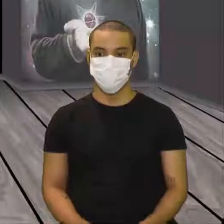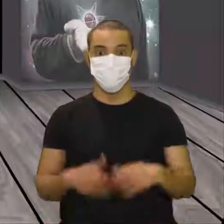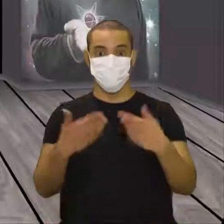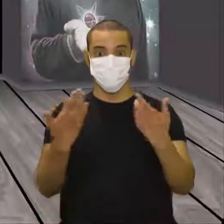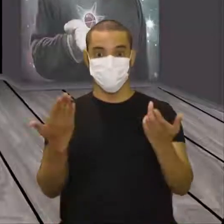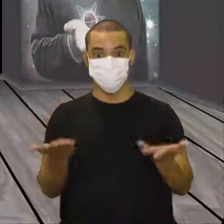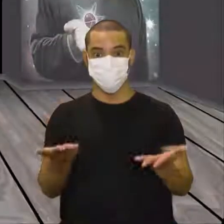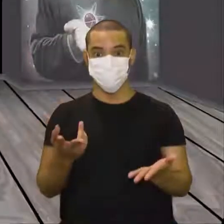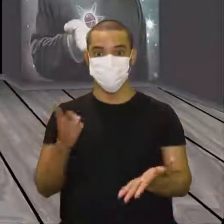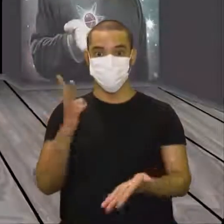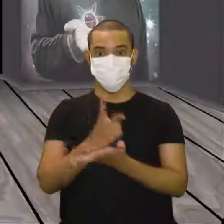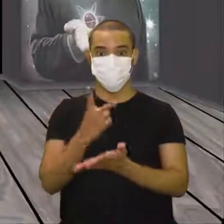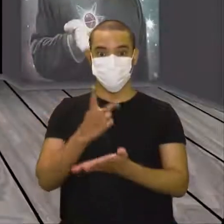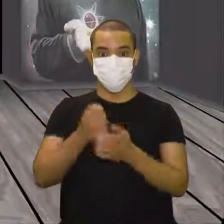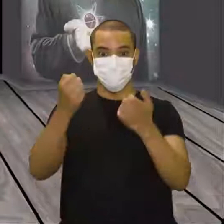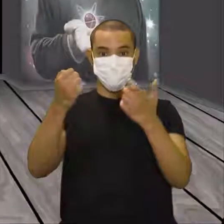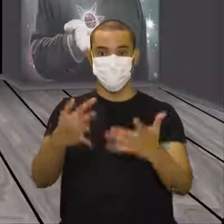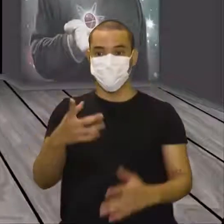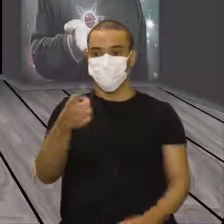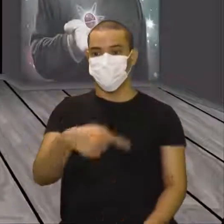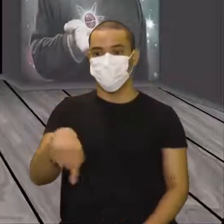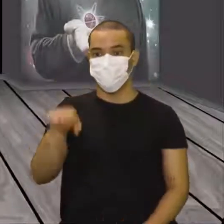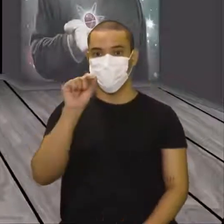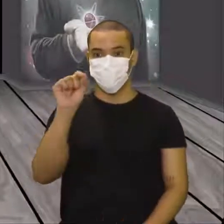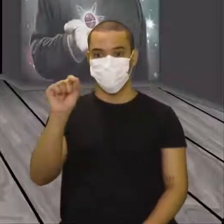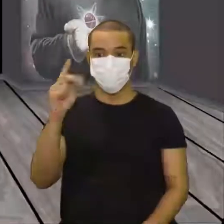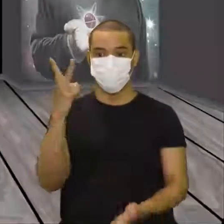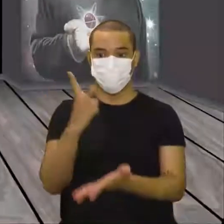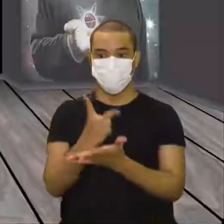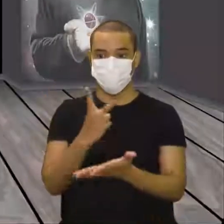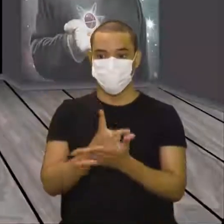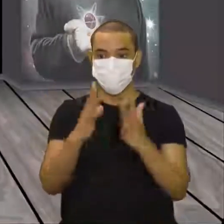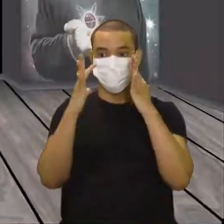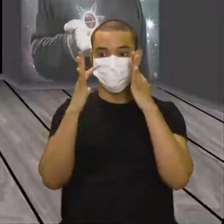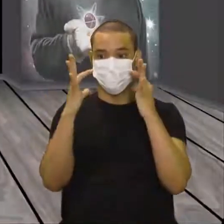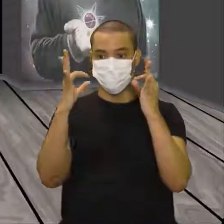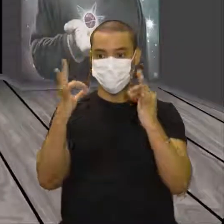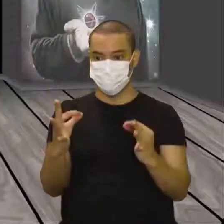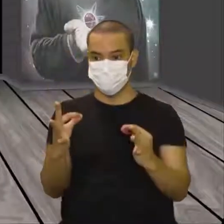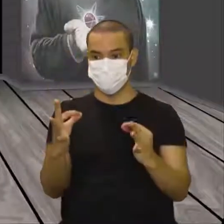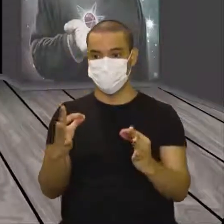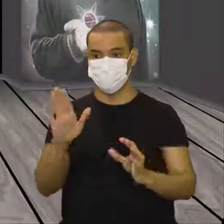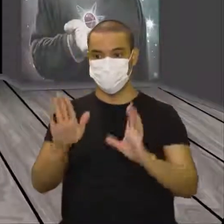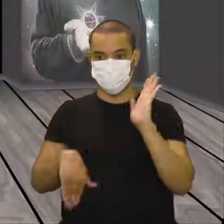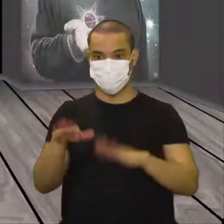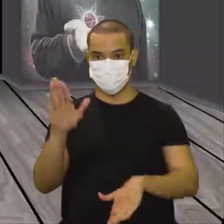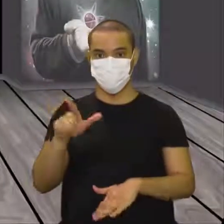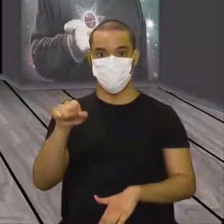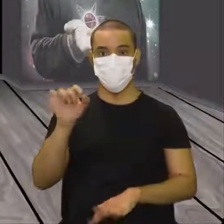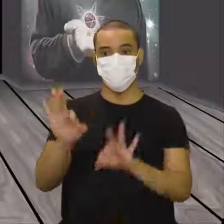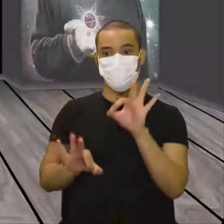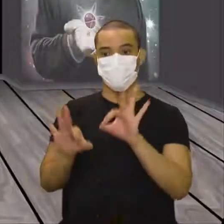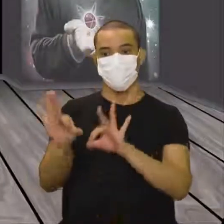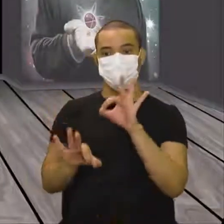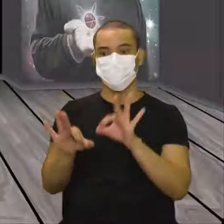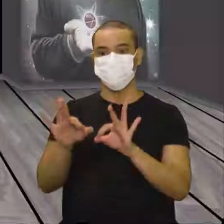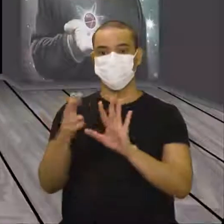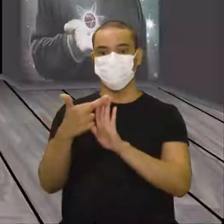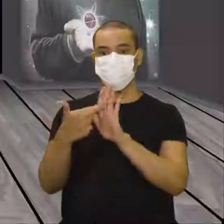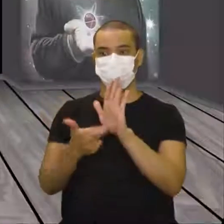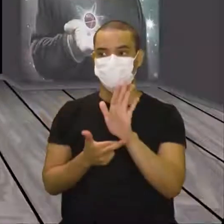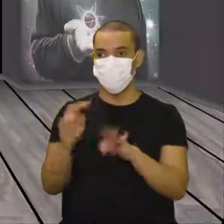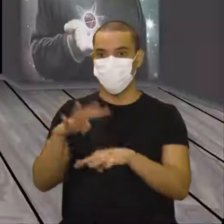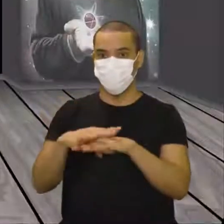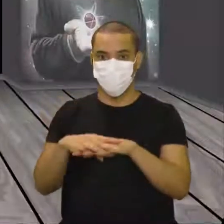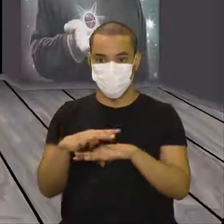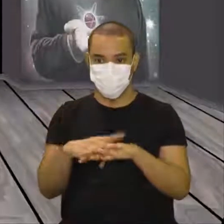Então, pessoal, sempre que eu falo para vocês é sempre prestar atenção. Às vezes é uma organização, é uma regrinha